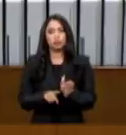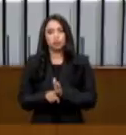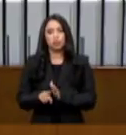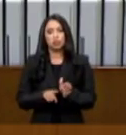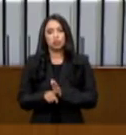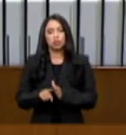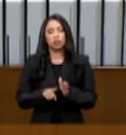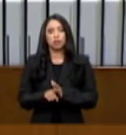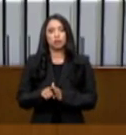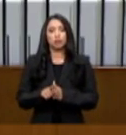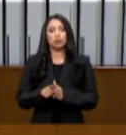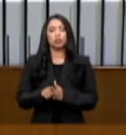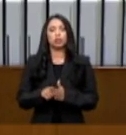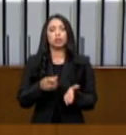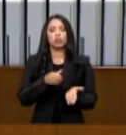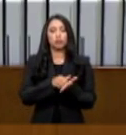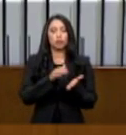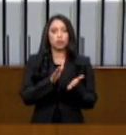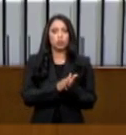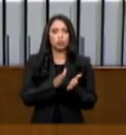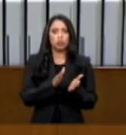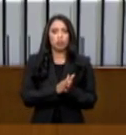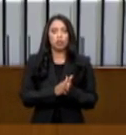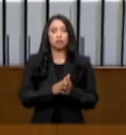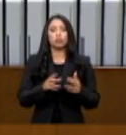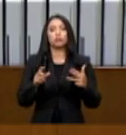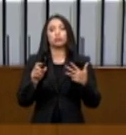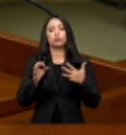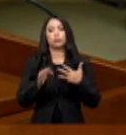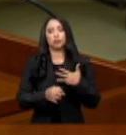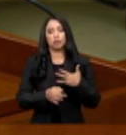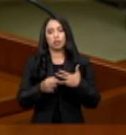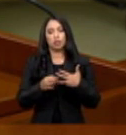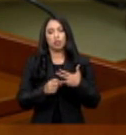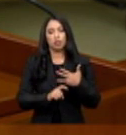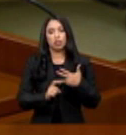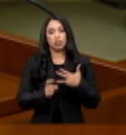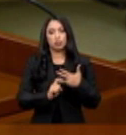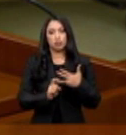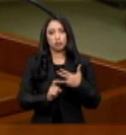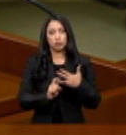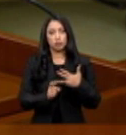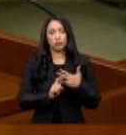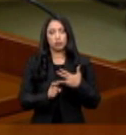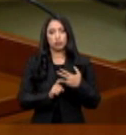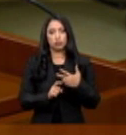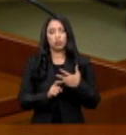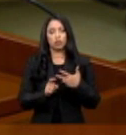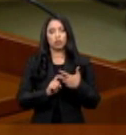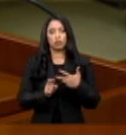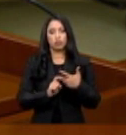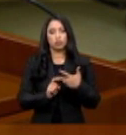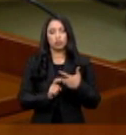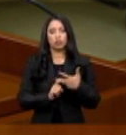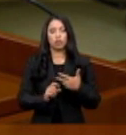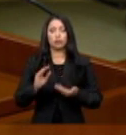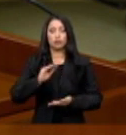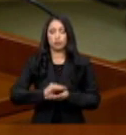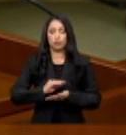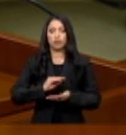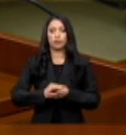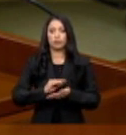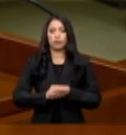de gestão de contratos do Poder Executivo para a Suprema Corte do país em sede de